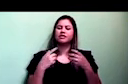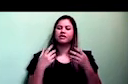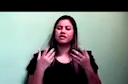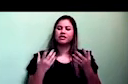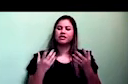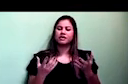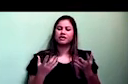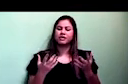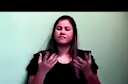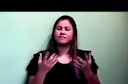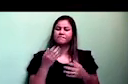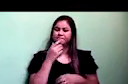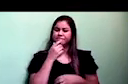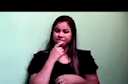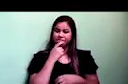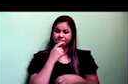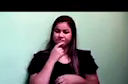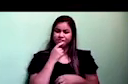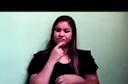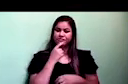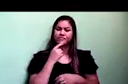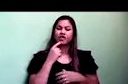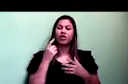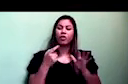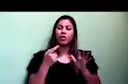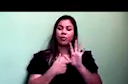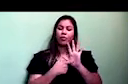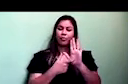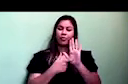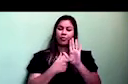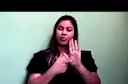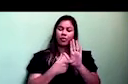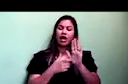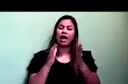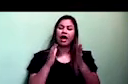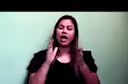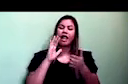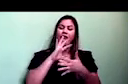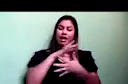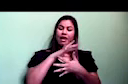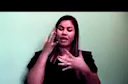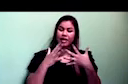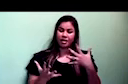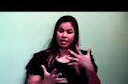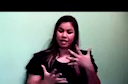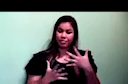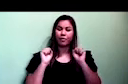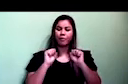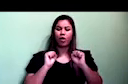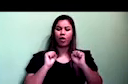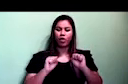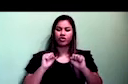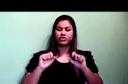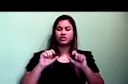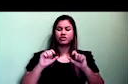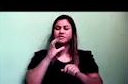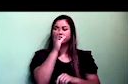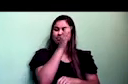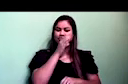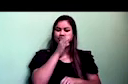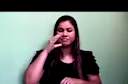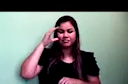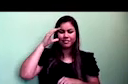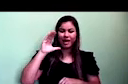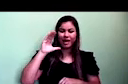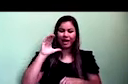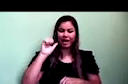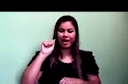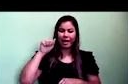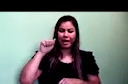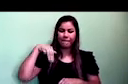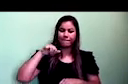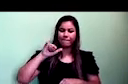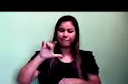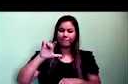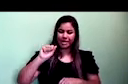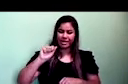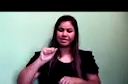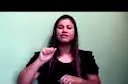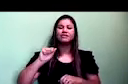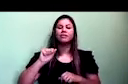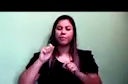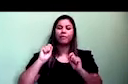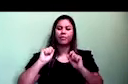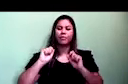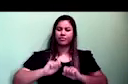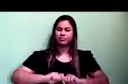como fala, da apresentação por Libras, é só fixar a Camila, que é a nossa intérprete que está nos acompanhando